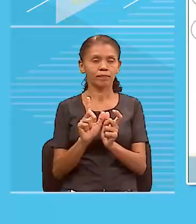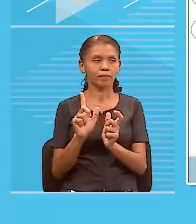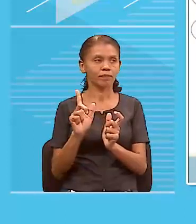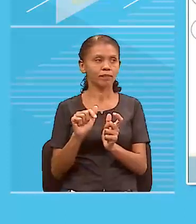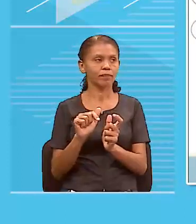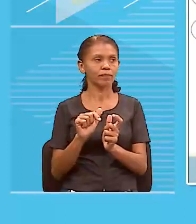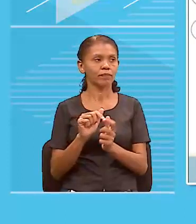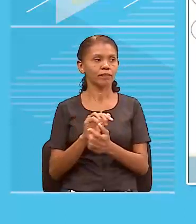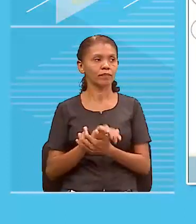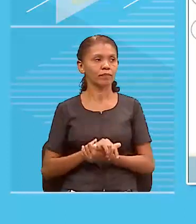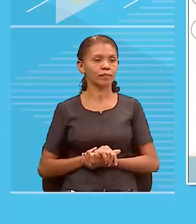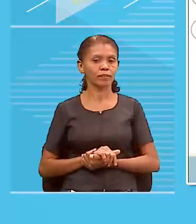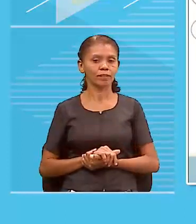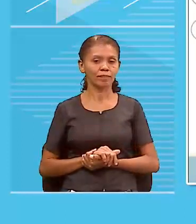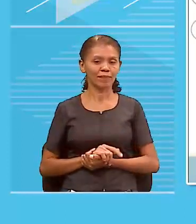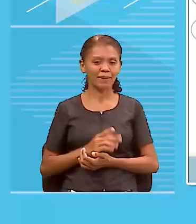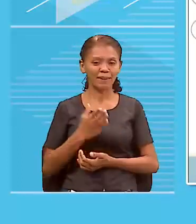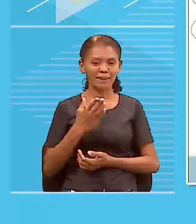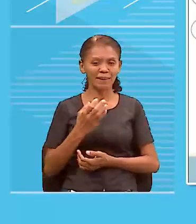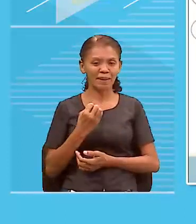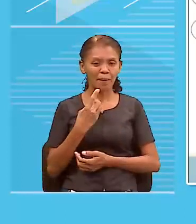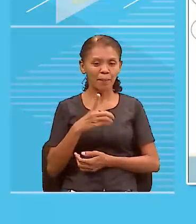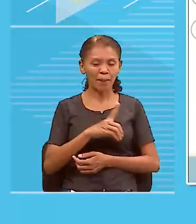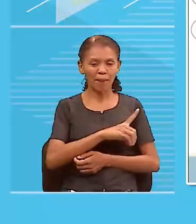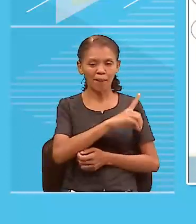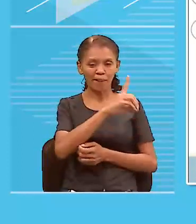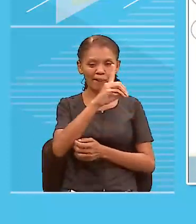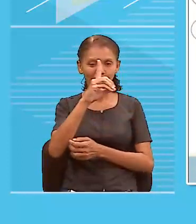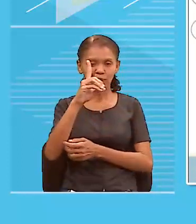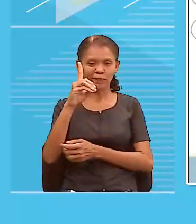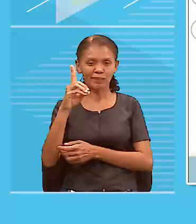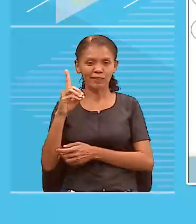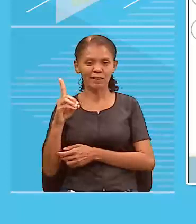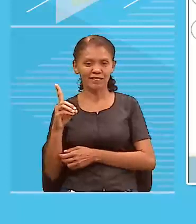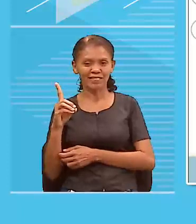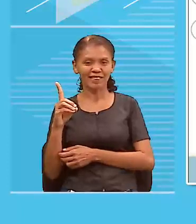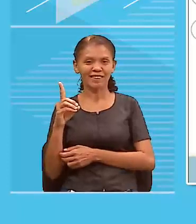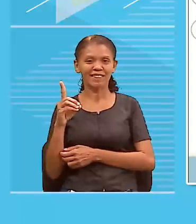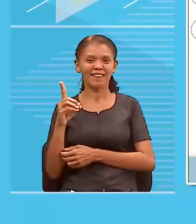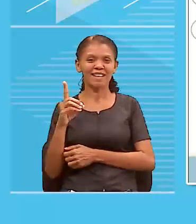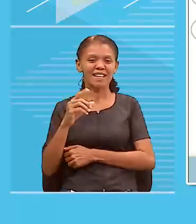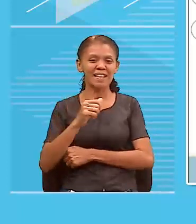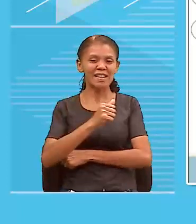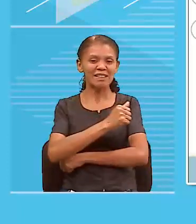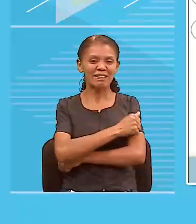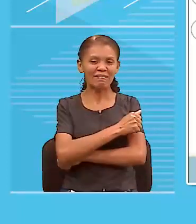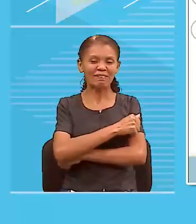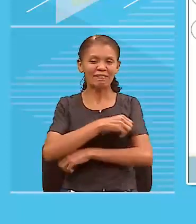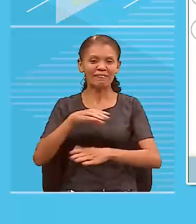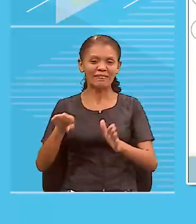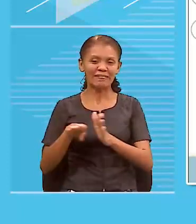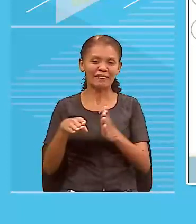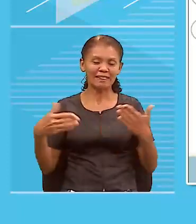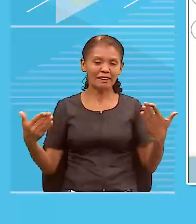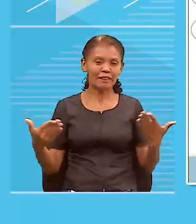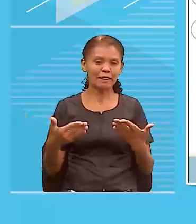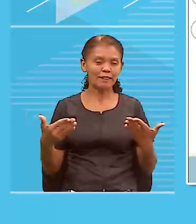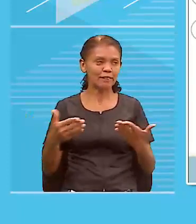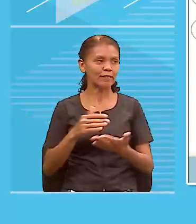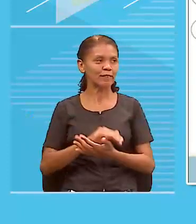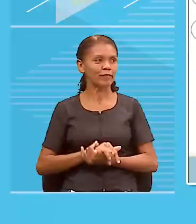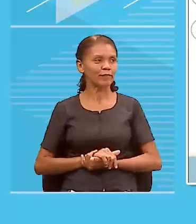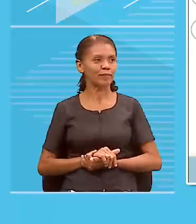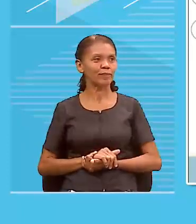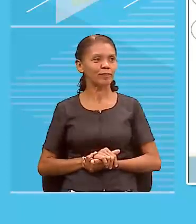lá da Unidade Escolar Professor Luiz Ubiraci de Carvalho pessoal de Isaías Coelho A